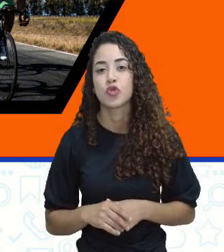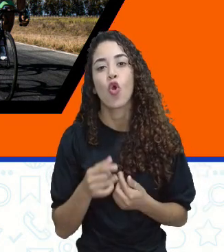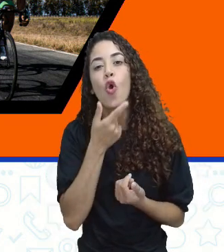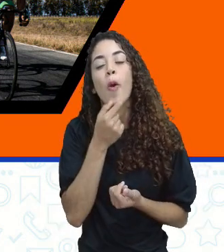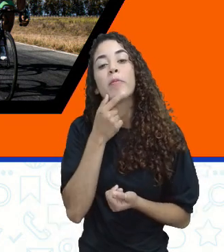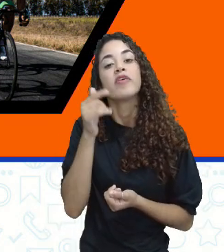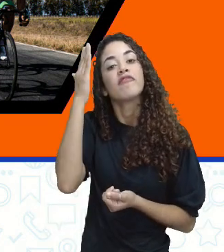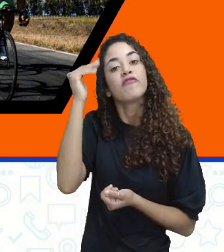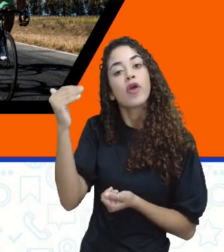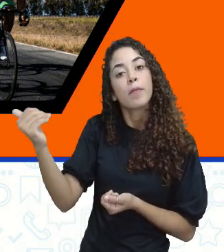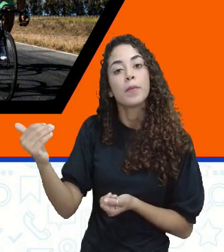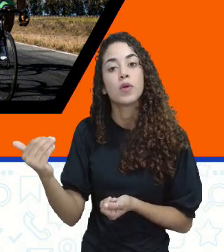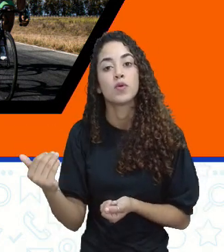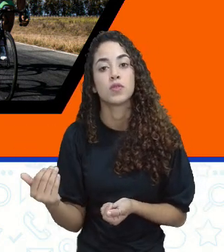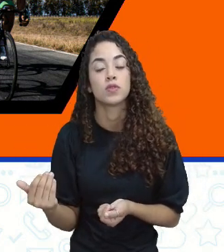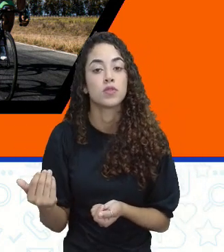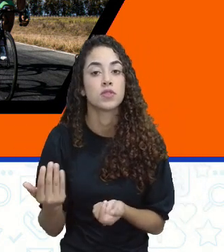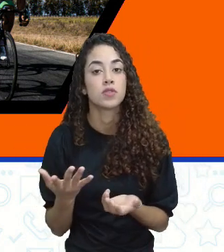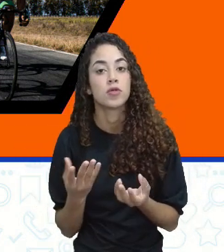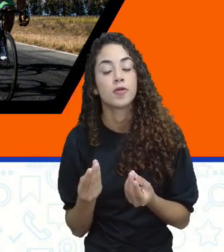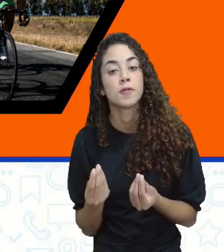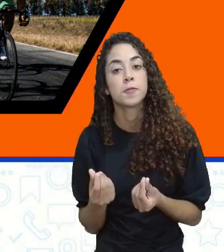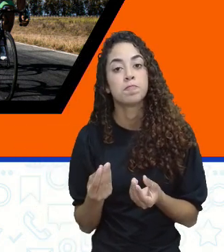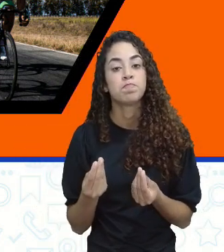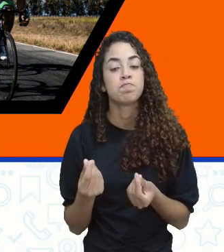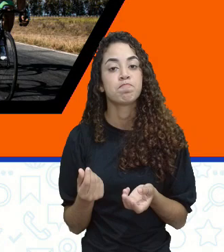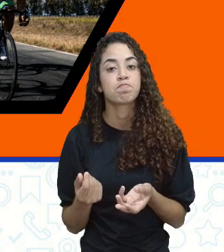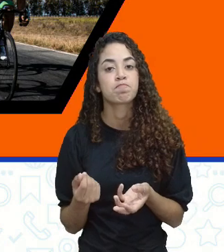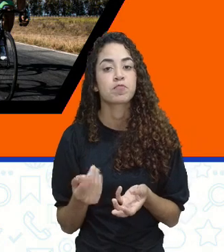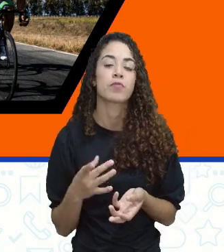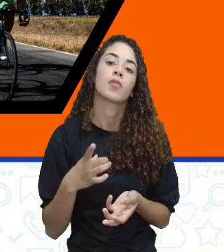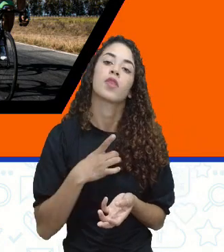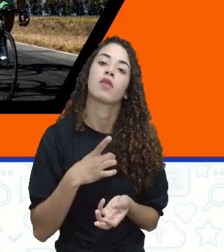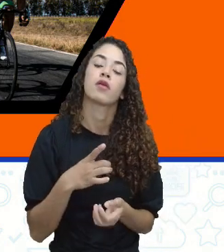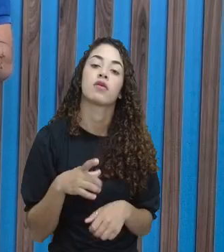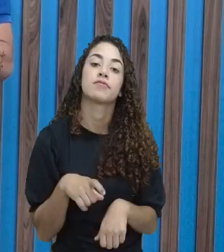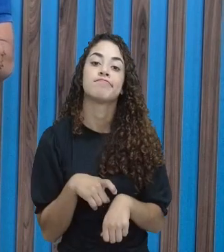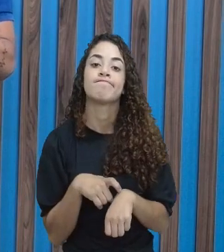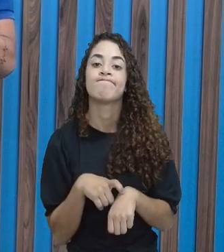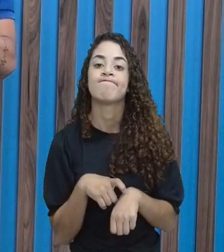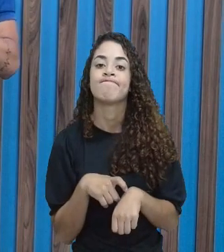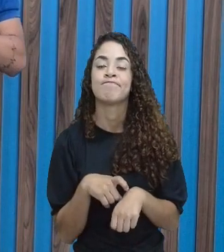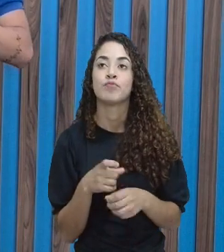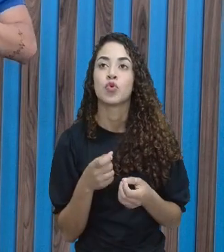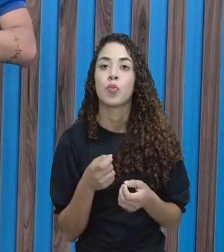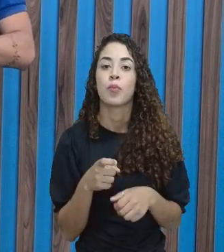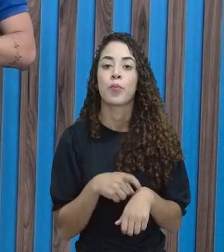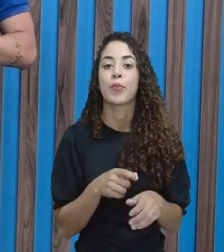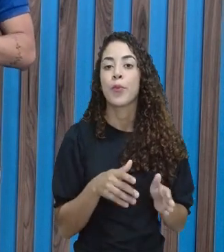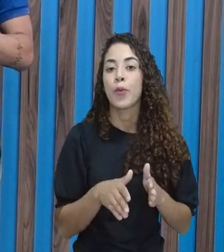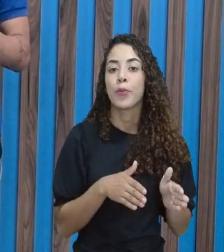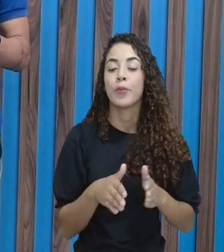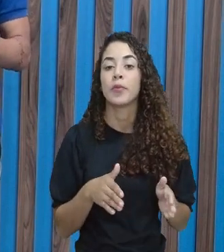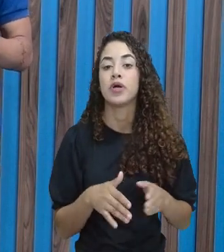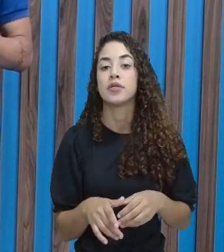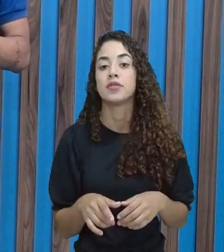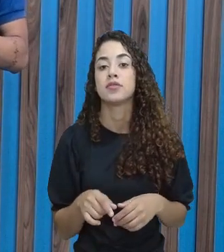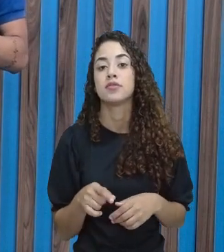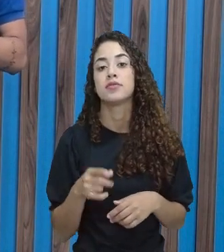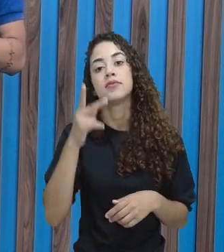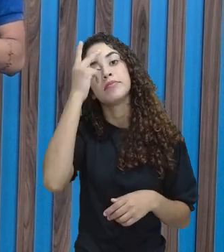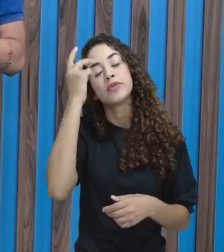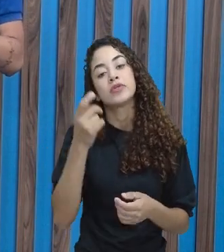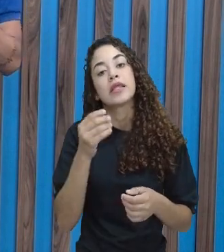famosíssimo aí, tem tempos, né, que sempre as pessoas tentam bater, né, dele ou de